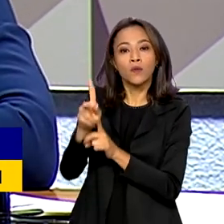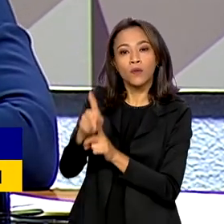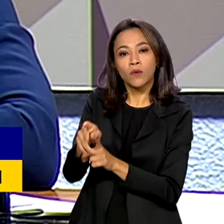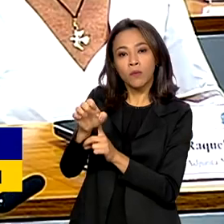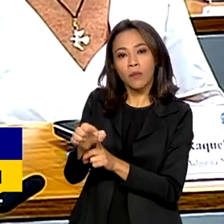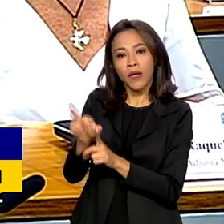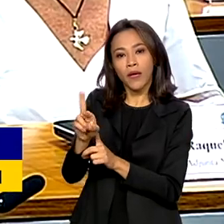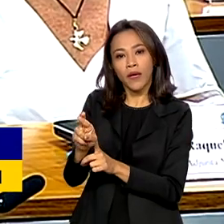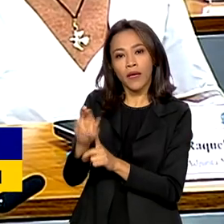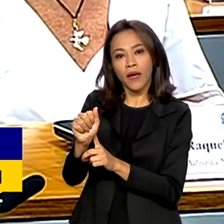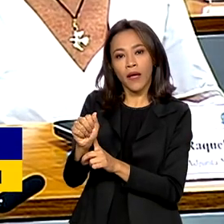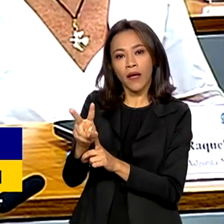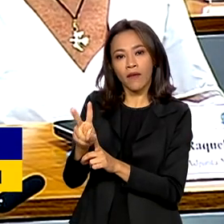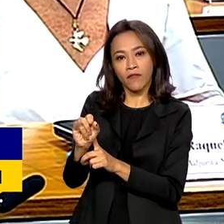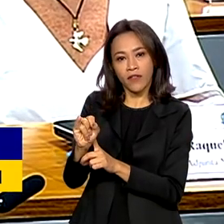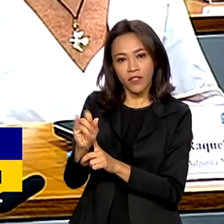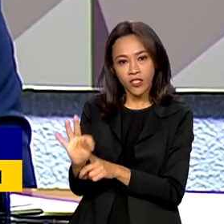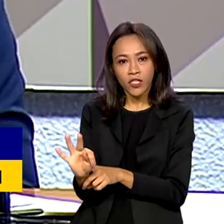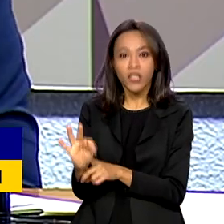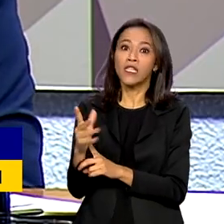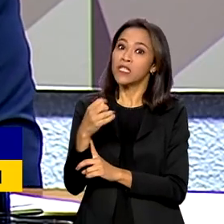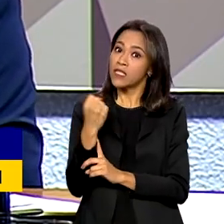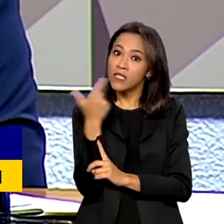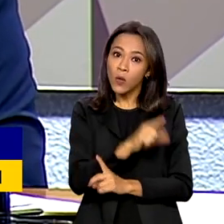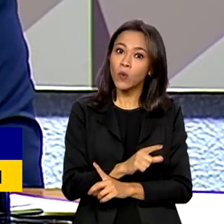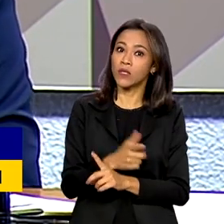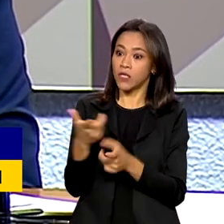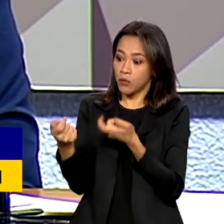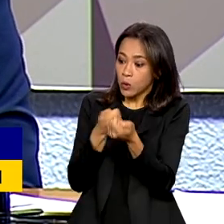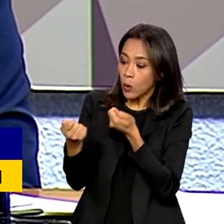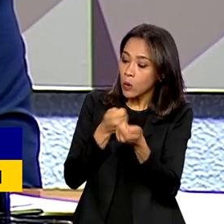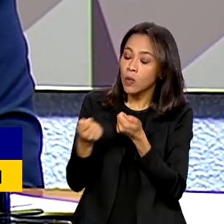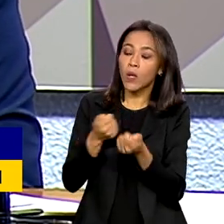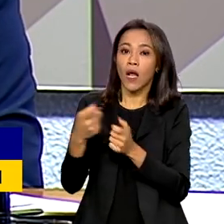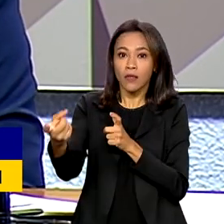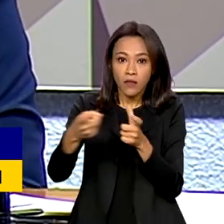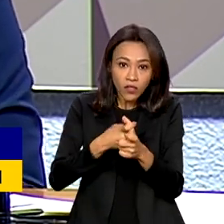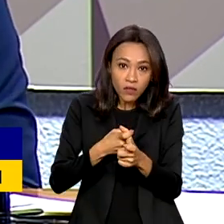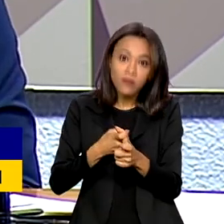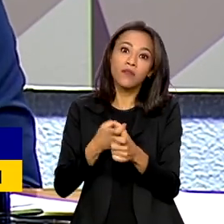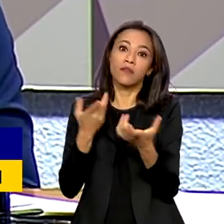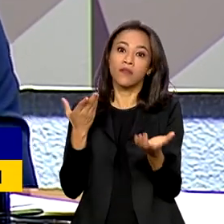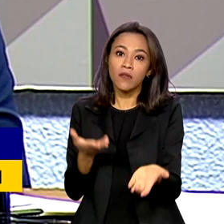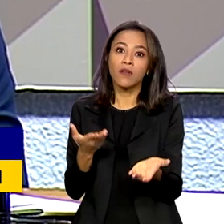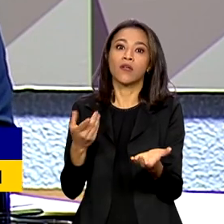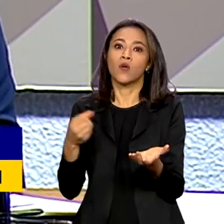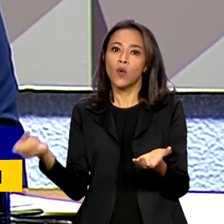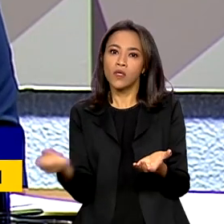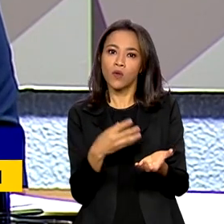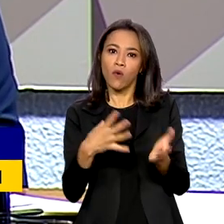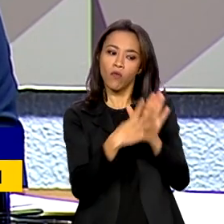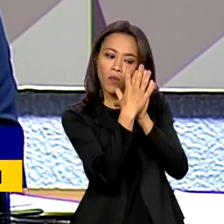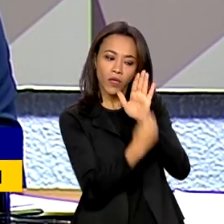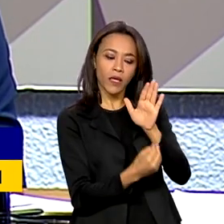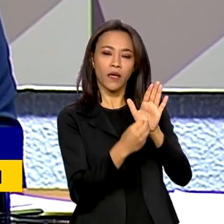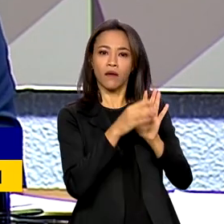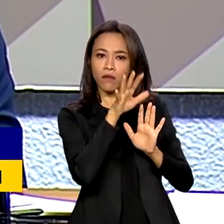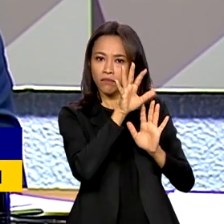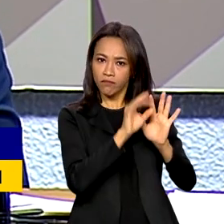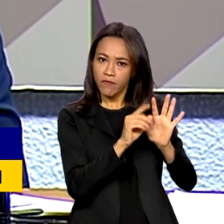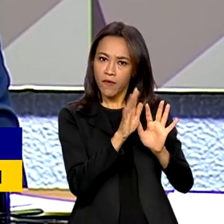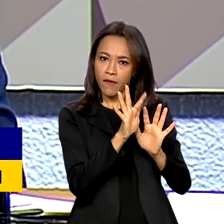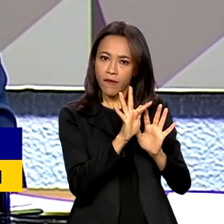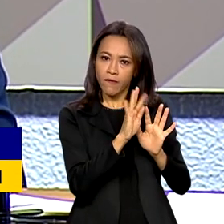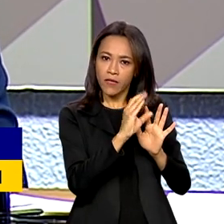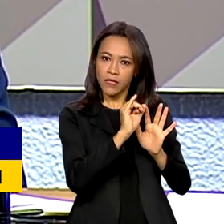estabilizar a dívida. Enquanto nós não estabilizarmos a dívida ou não sinalizarmos nesse sentido com o arcabouço fiscal, nós não conseguimos